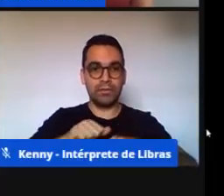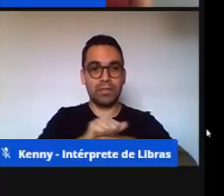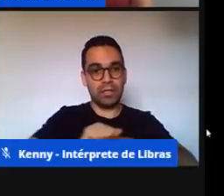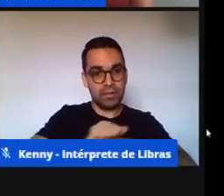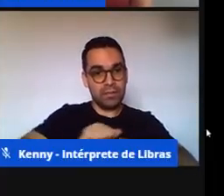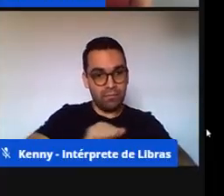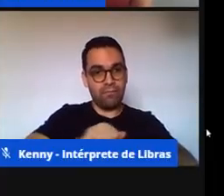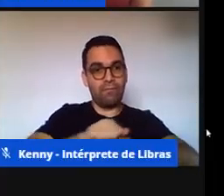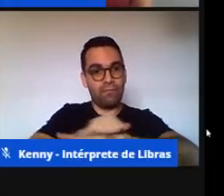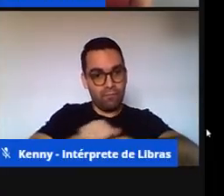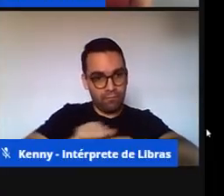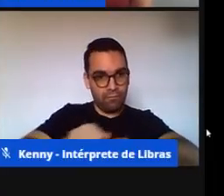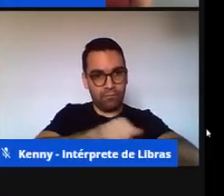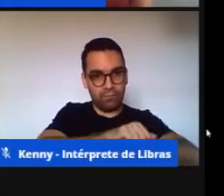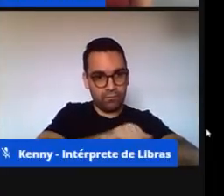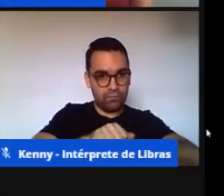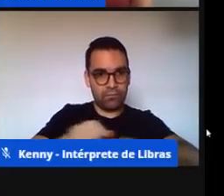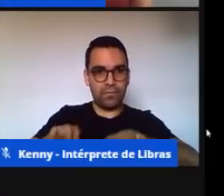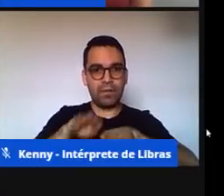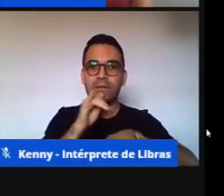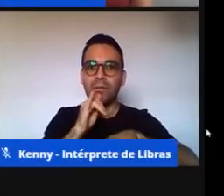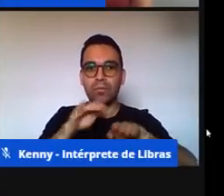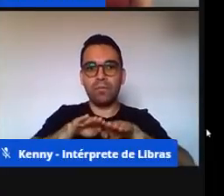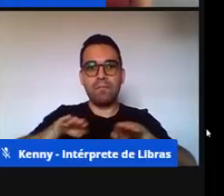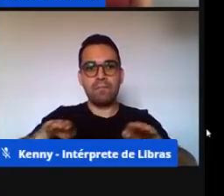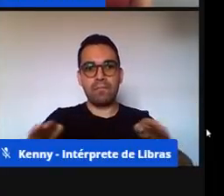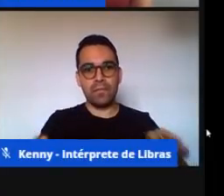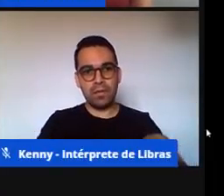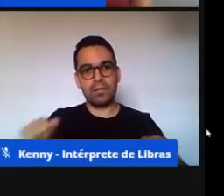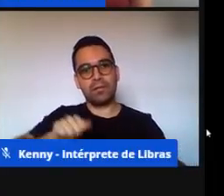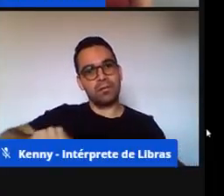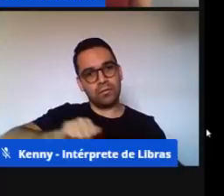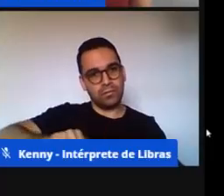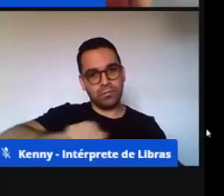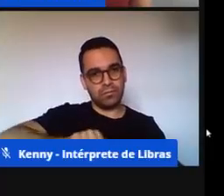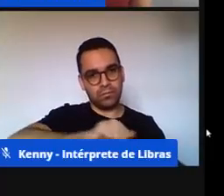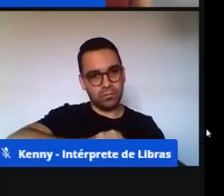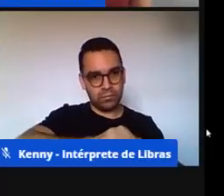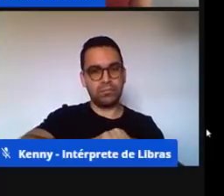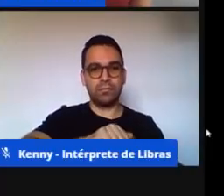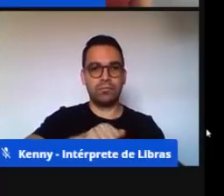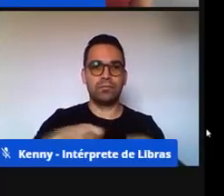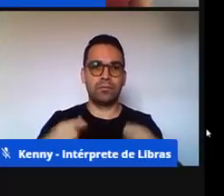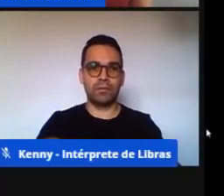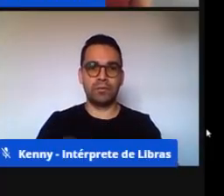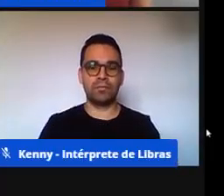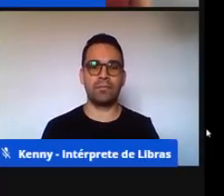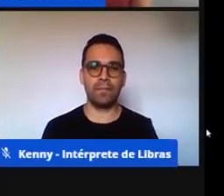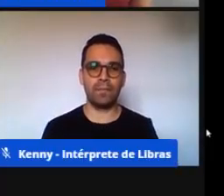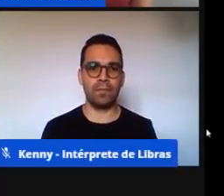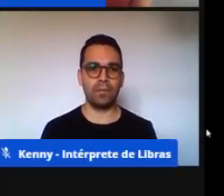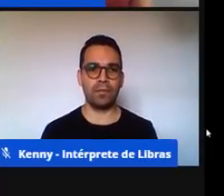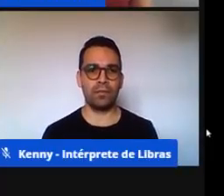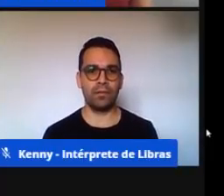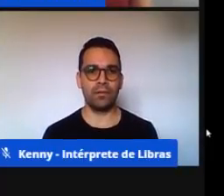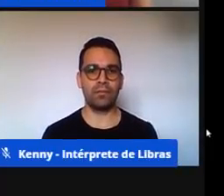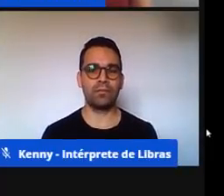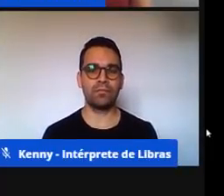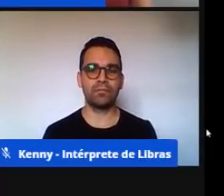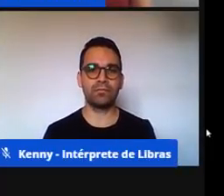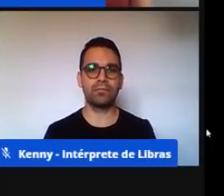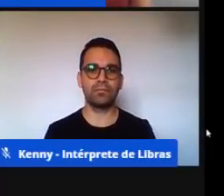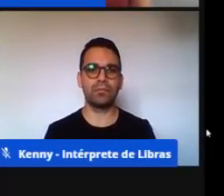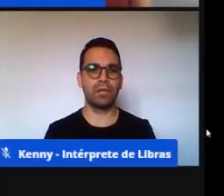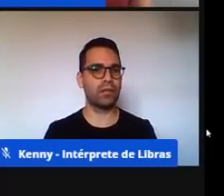vírus da Covid, ele é um vírus pouco resistente a desinfetantes. Então, você não precisa necessariamente usar